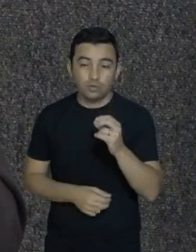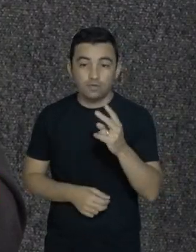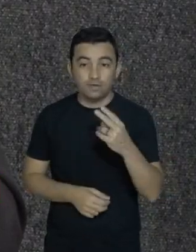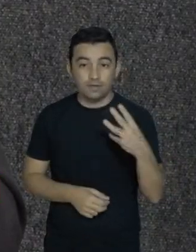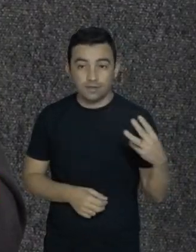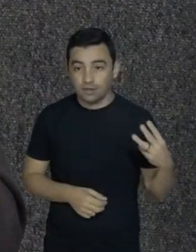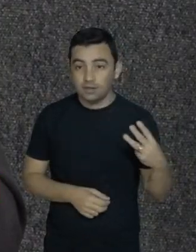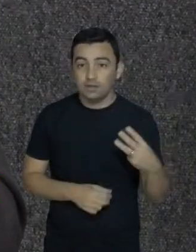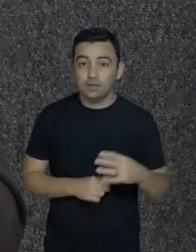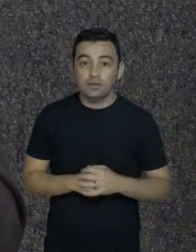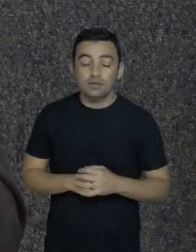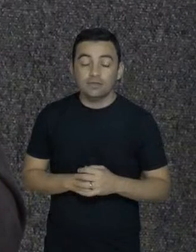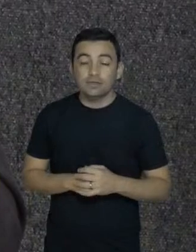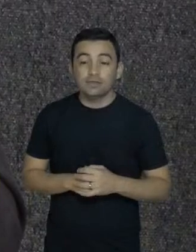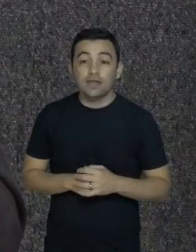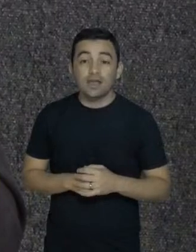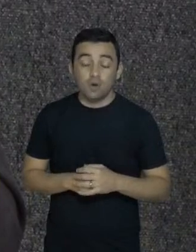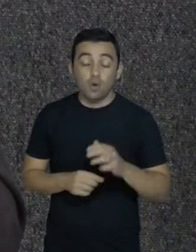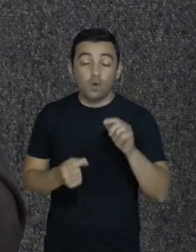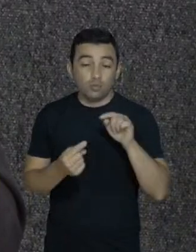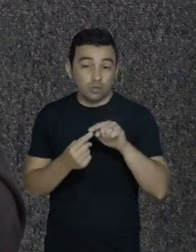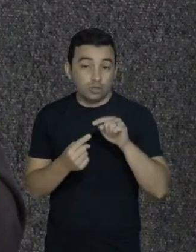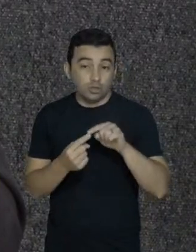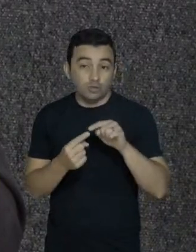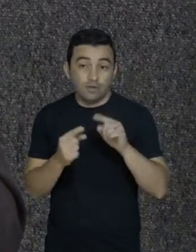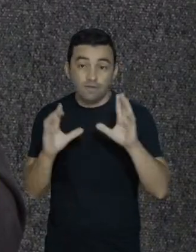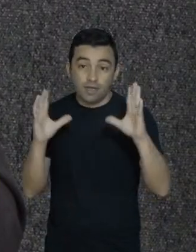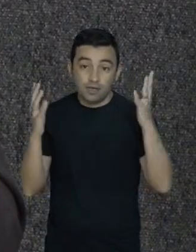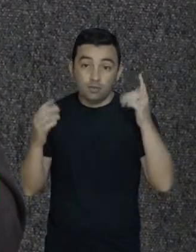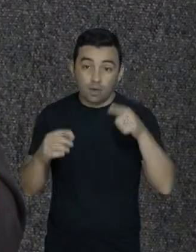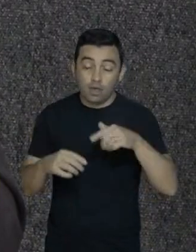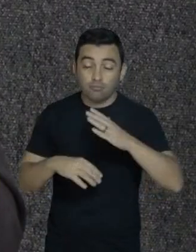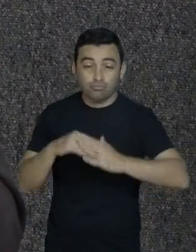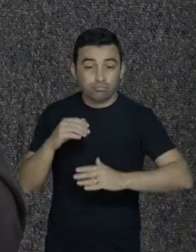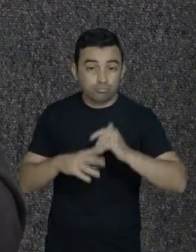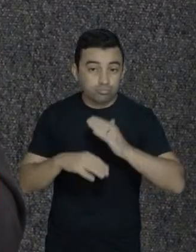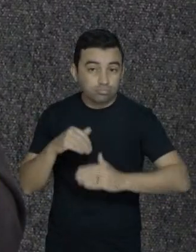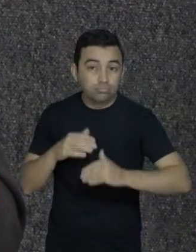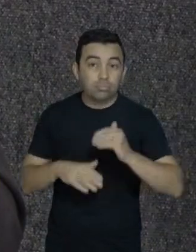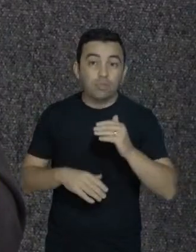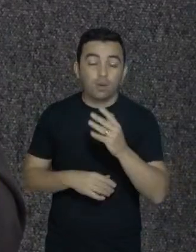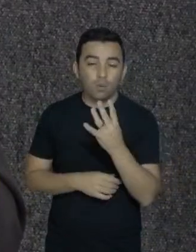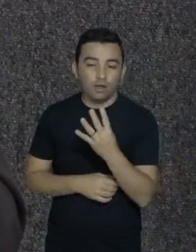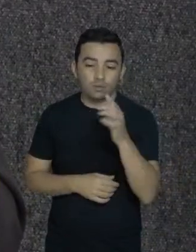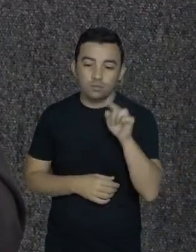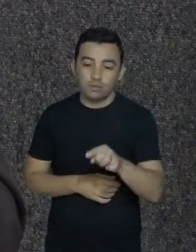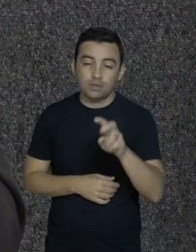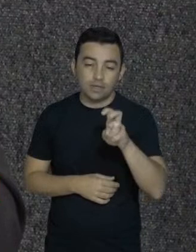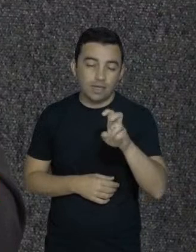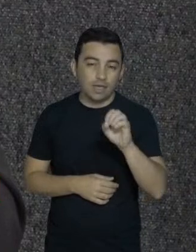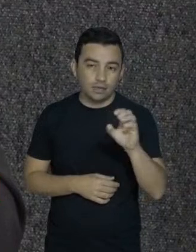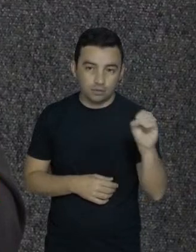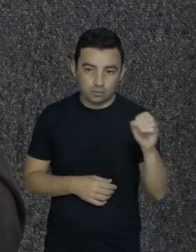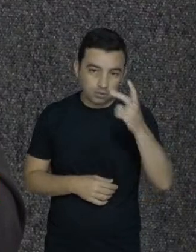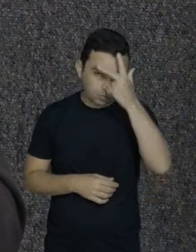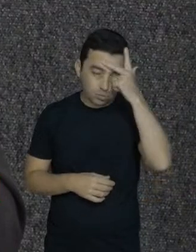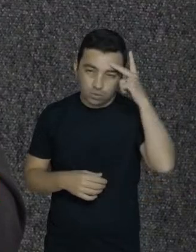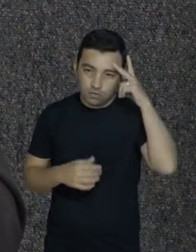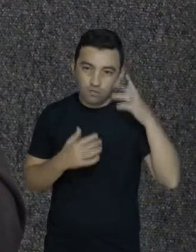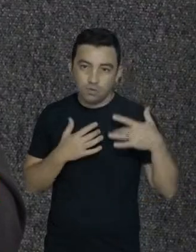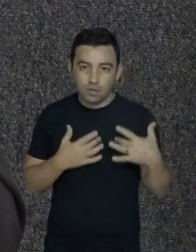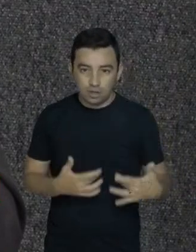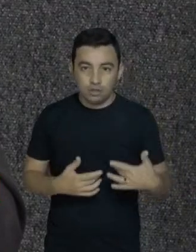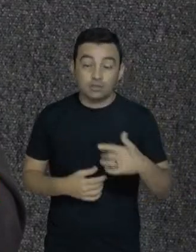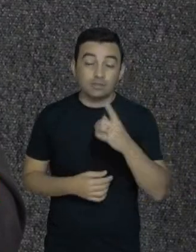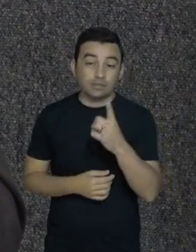objetivo do evento é capacitar 4.500 dirigentes voluntários nas